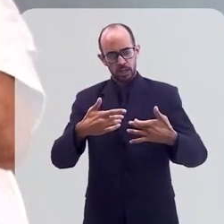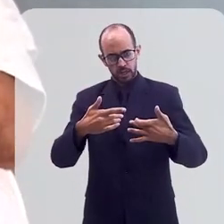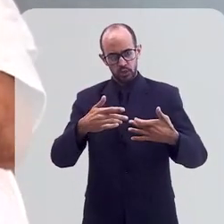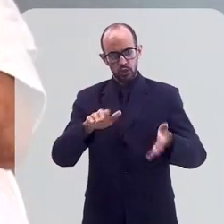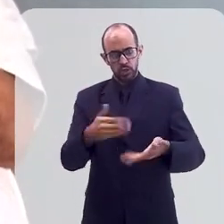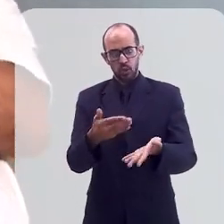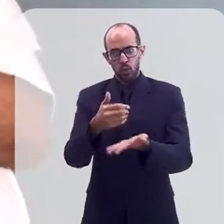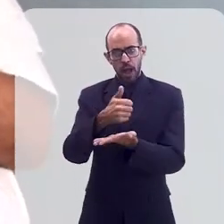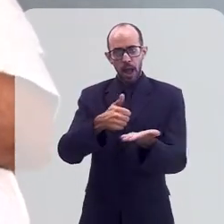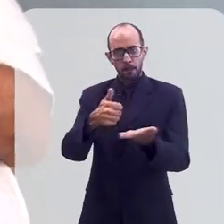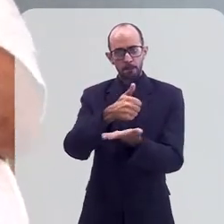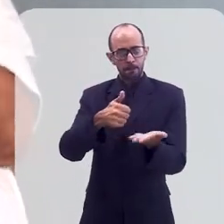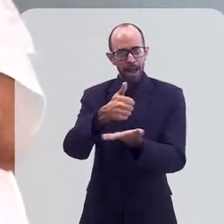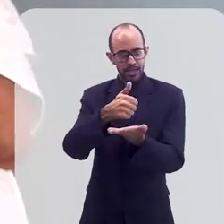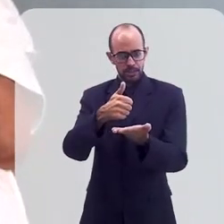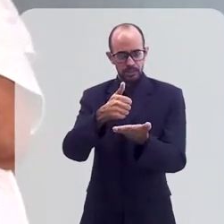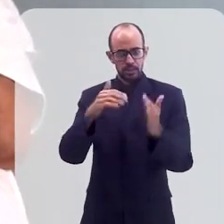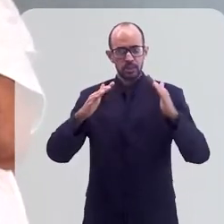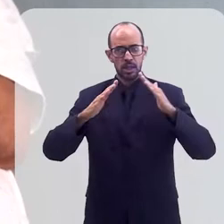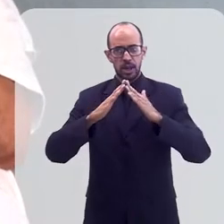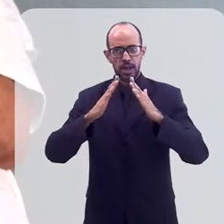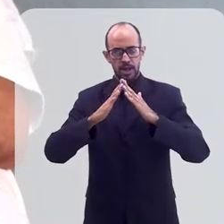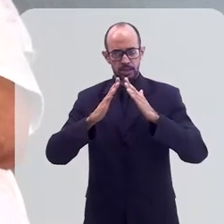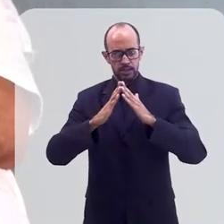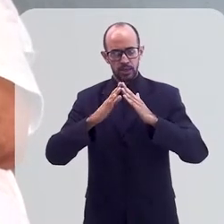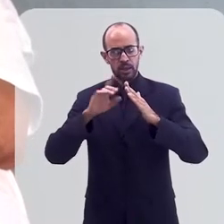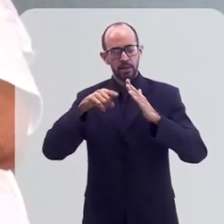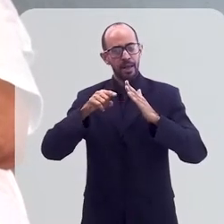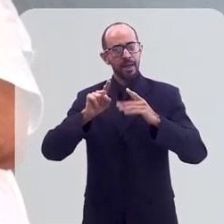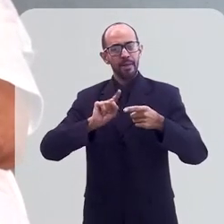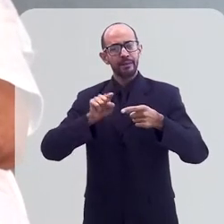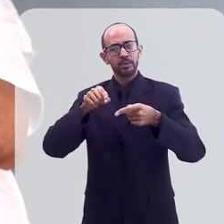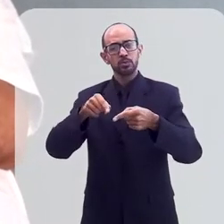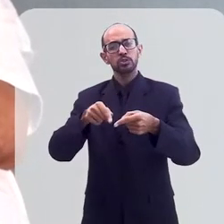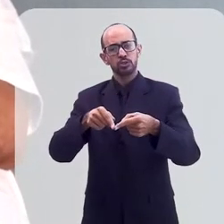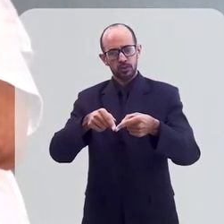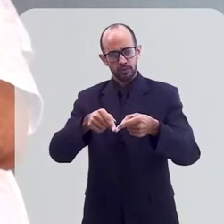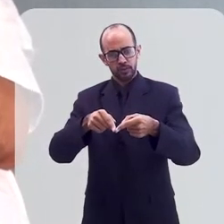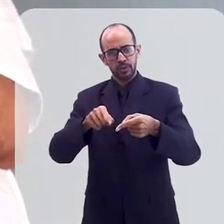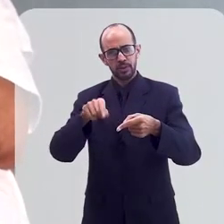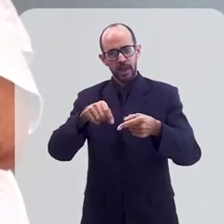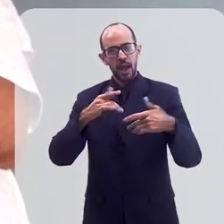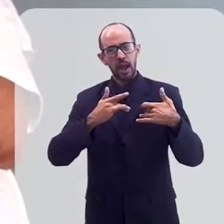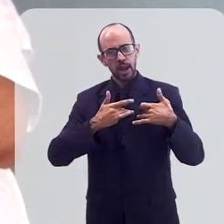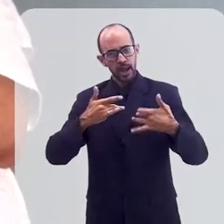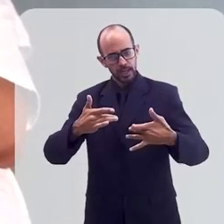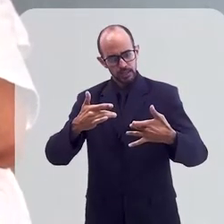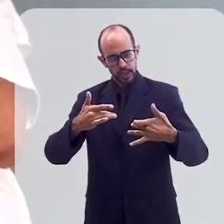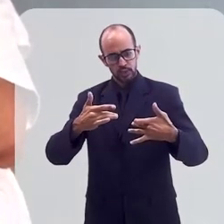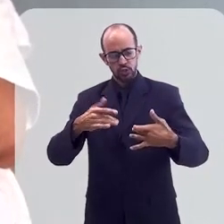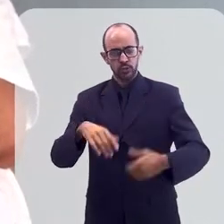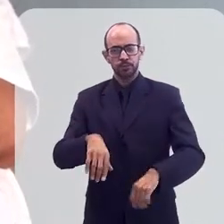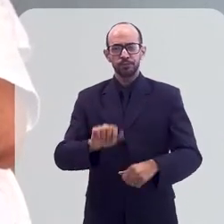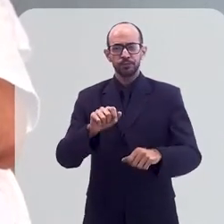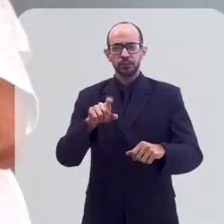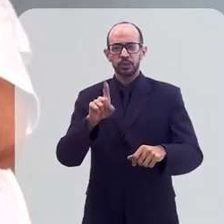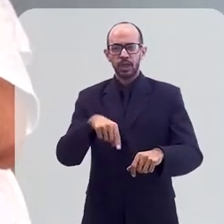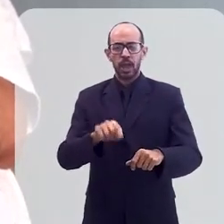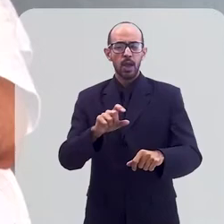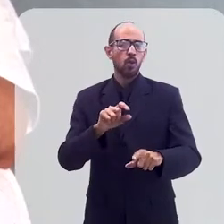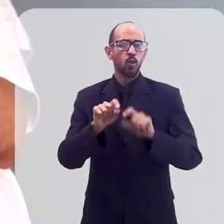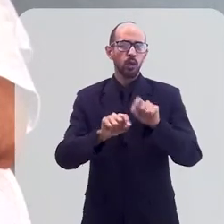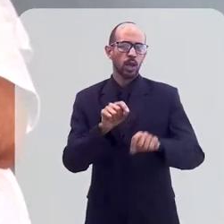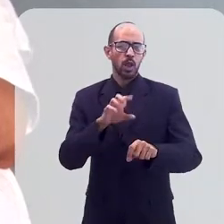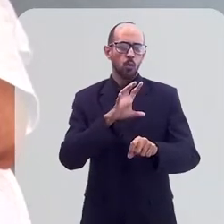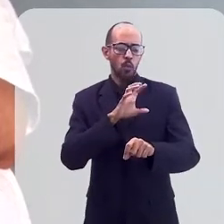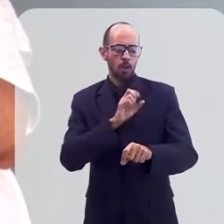seio dessa casa esse ideal, né? Que é a caridade, que é o amor